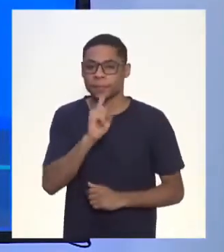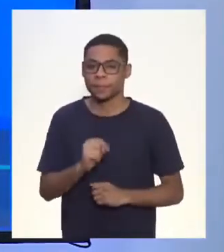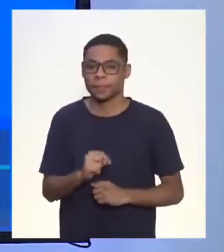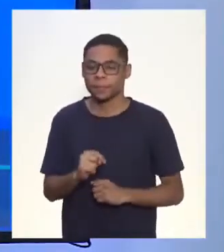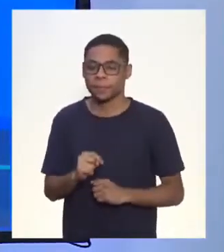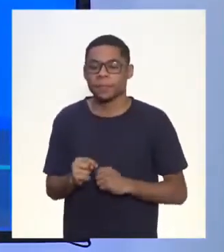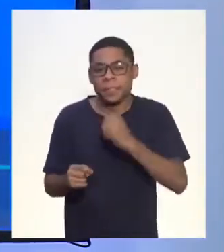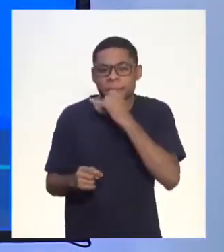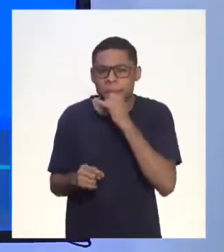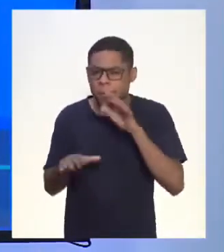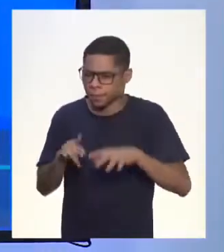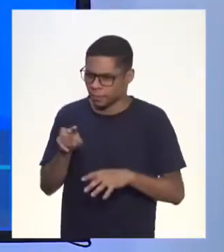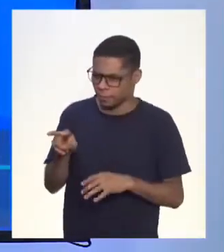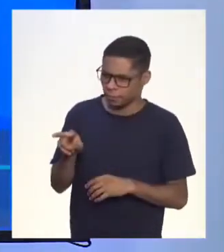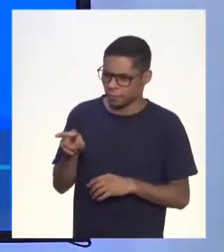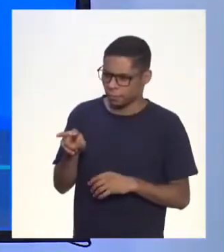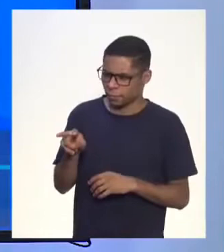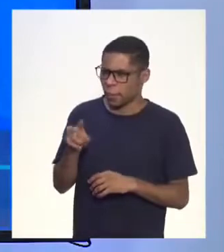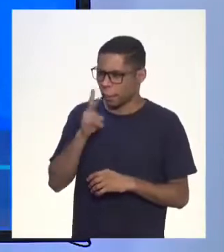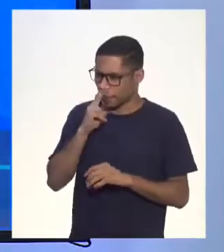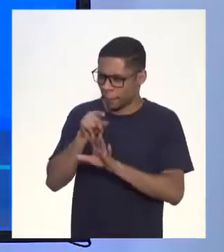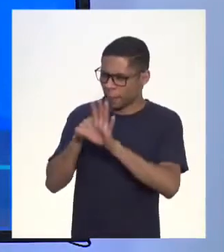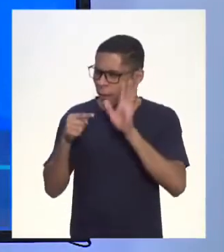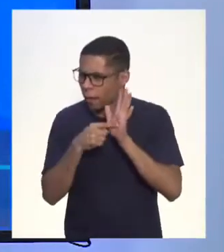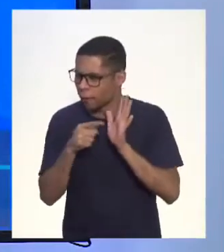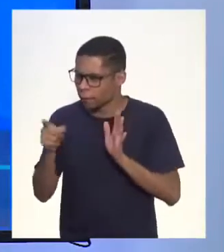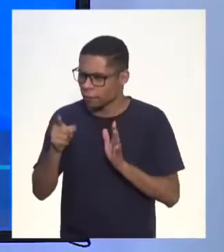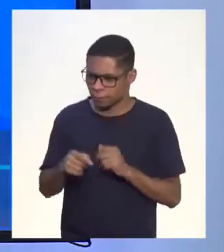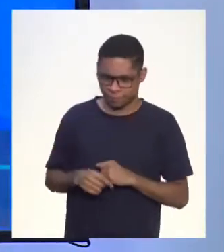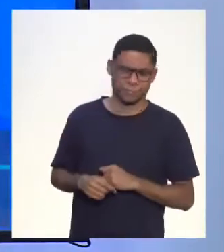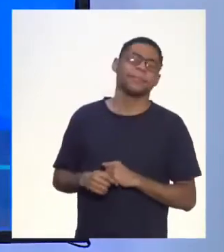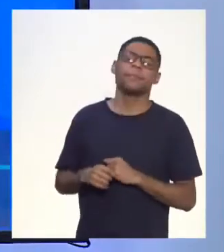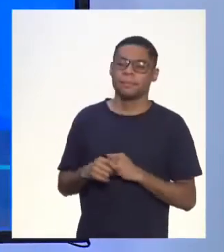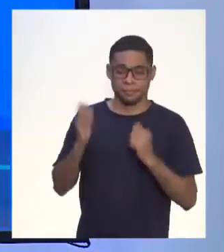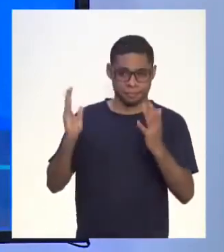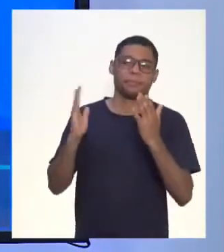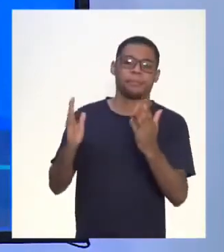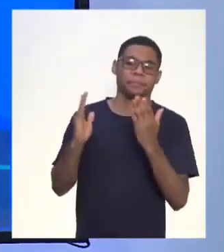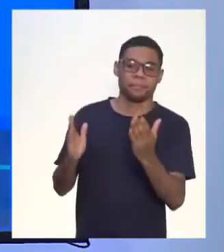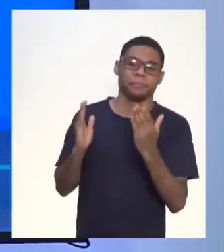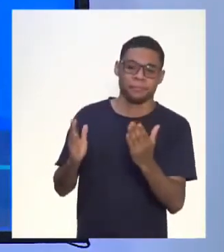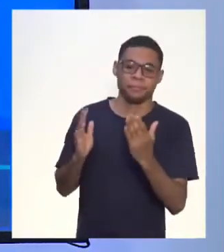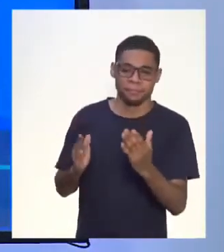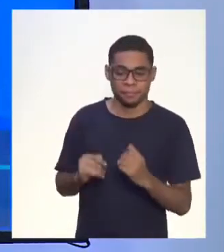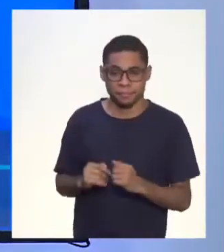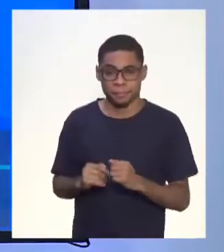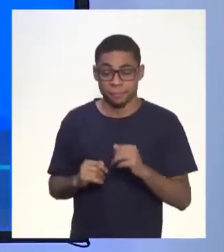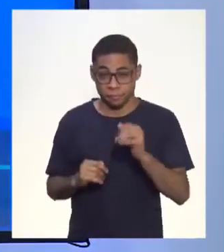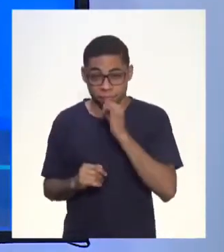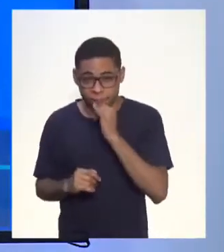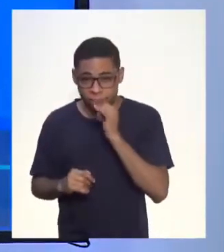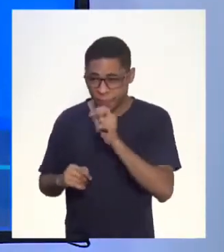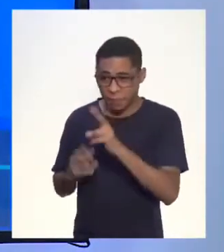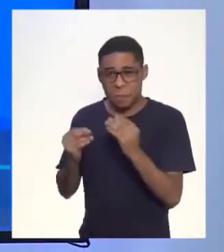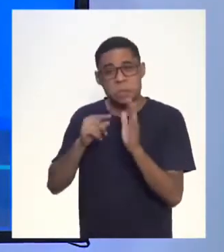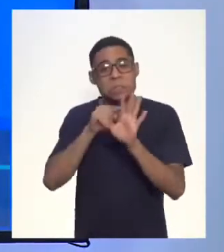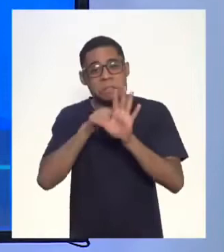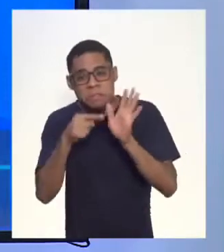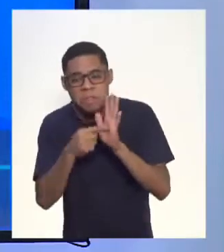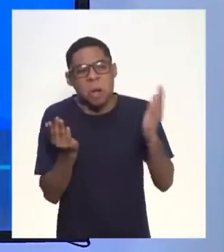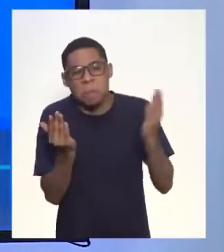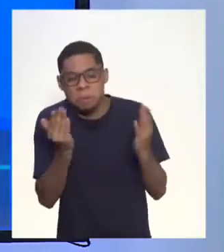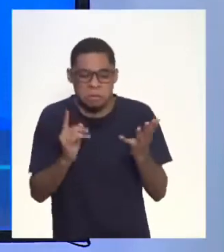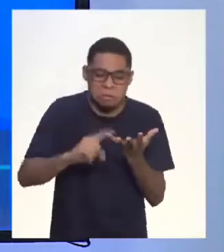muito categórico, desconfie. Então, essa dica fica para vocês. Se vocês analisarem uma notícia e tiver algo muito categórico,